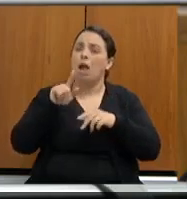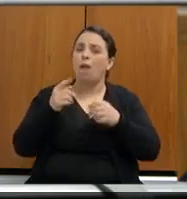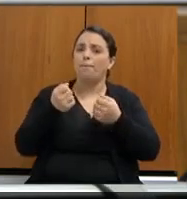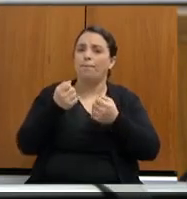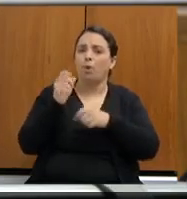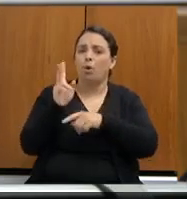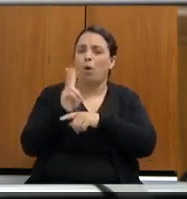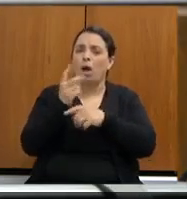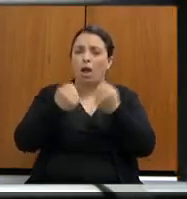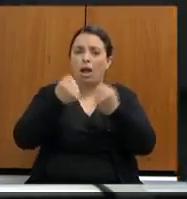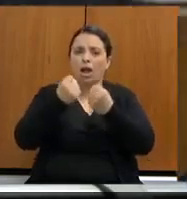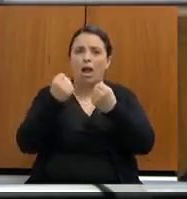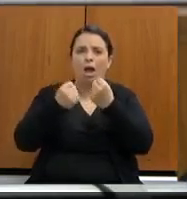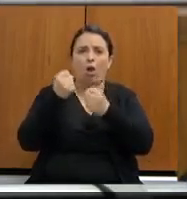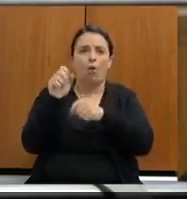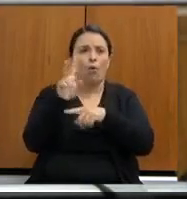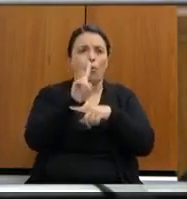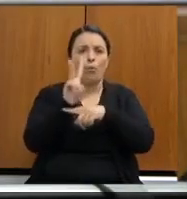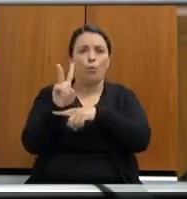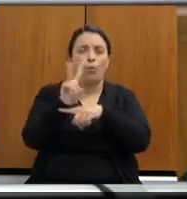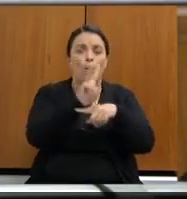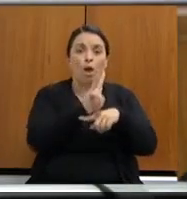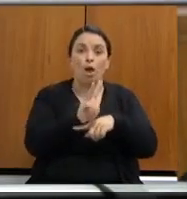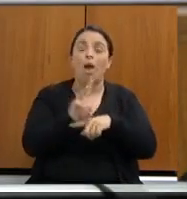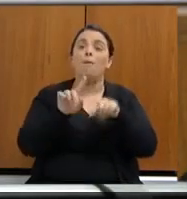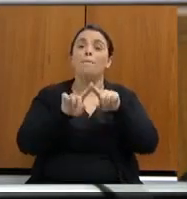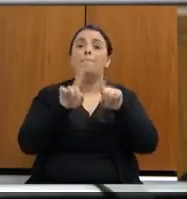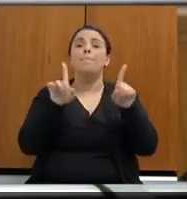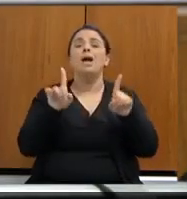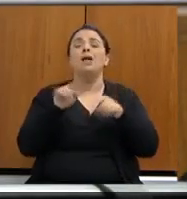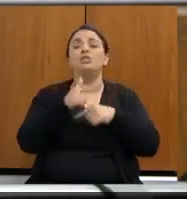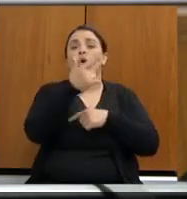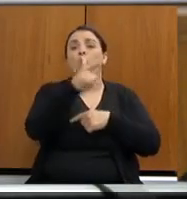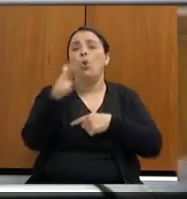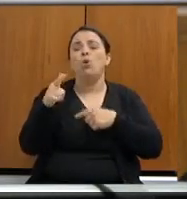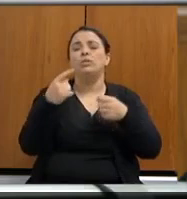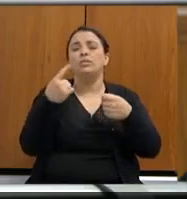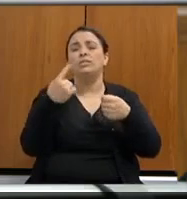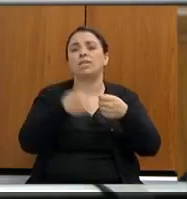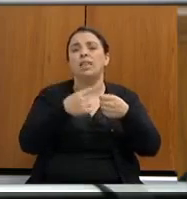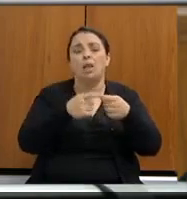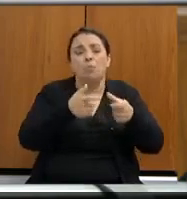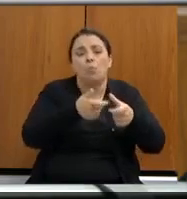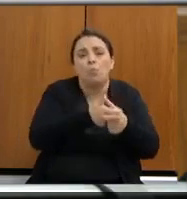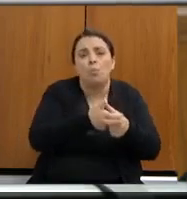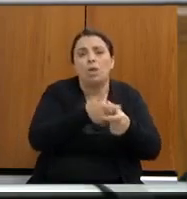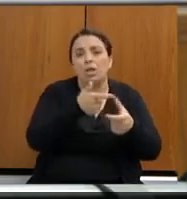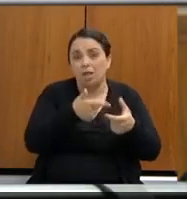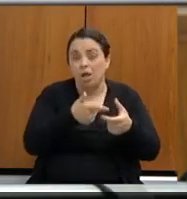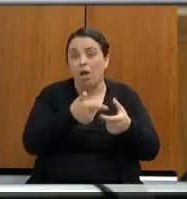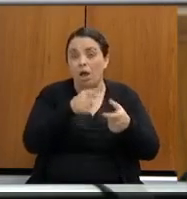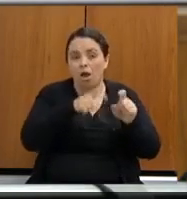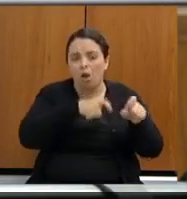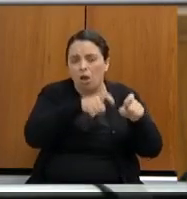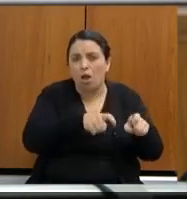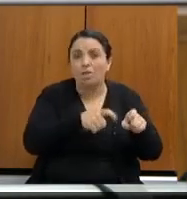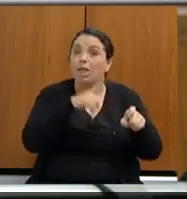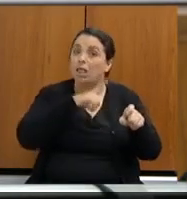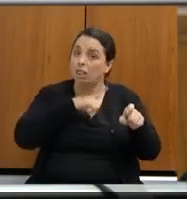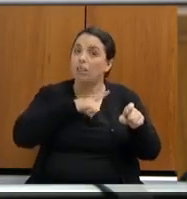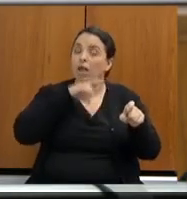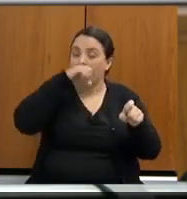doméstica ela tem aumentado também sobretudo nos pequenos municípios nos rincões de Minas Gerais não quero deixar que a minha preocupação